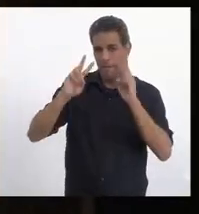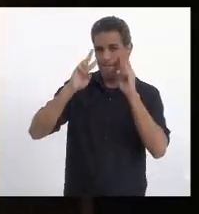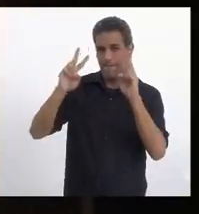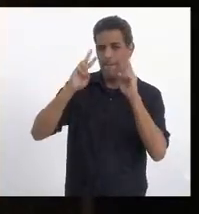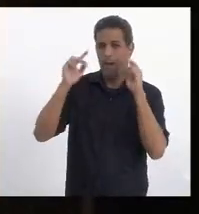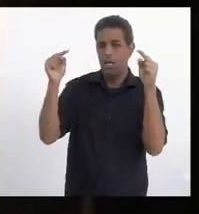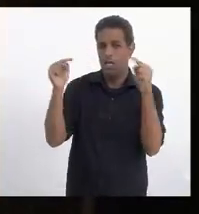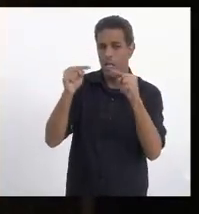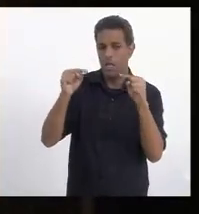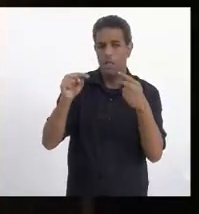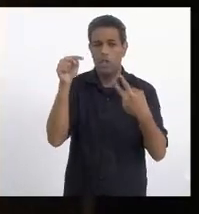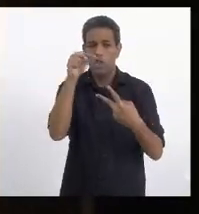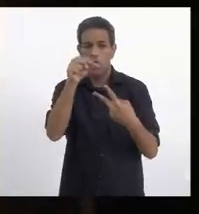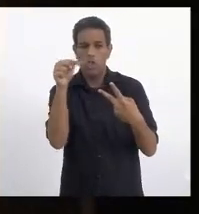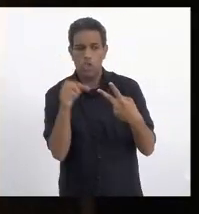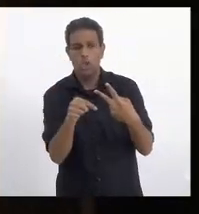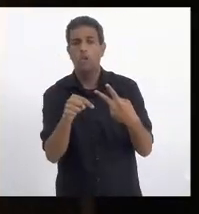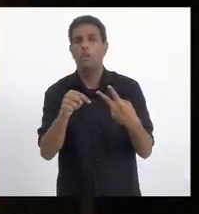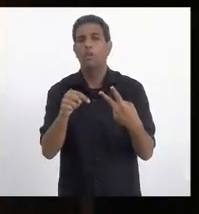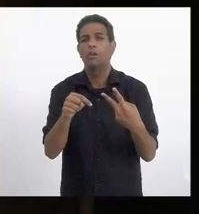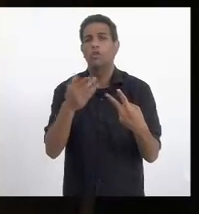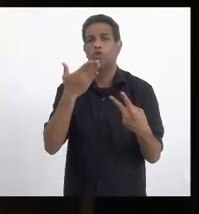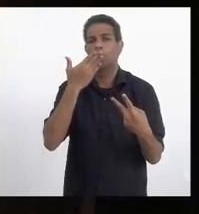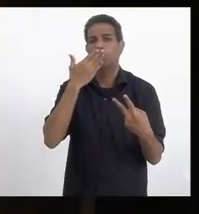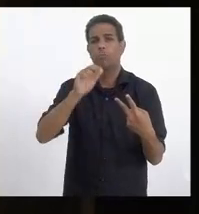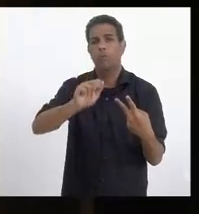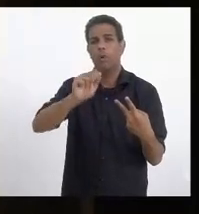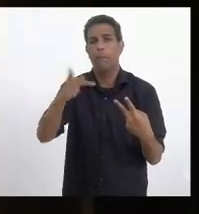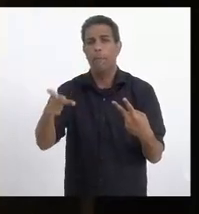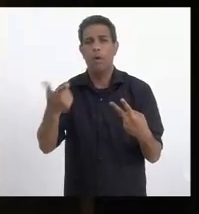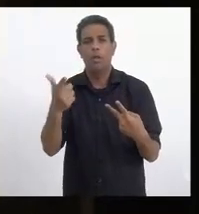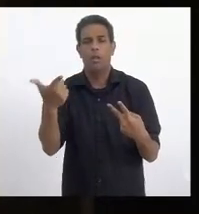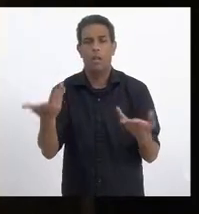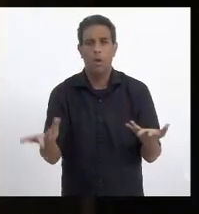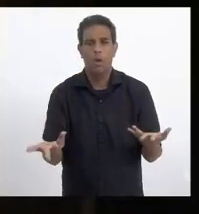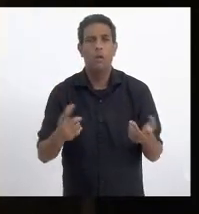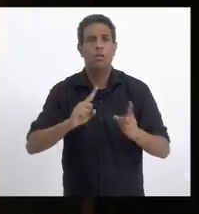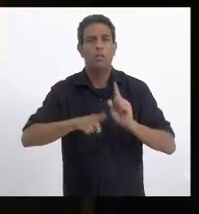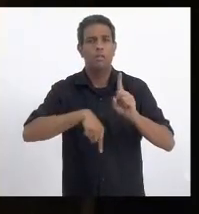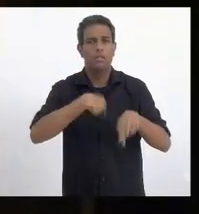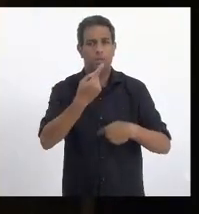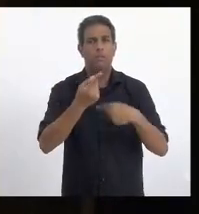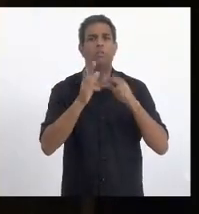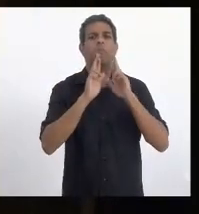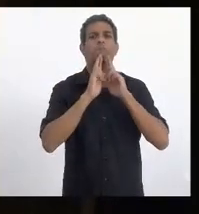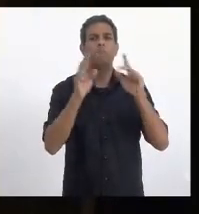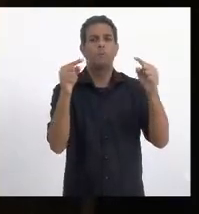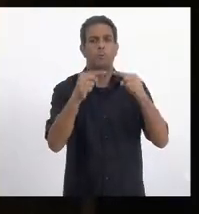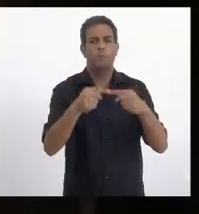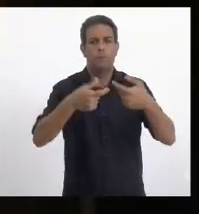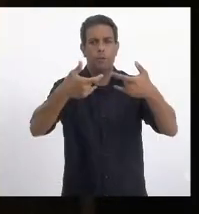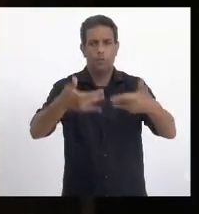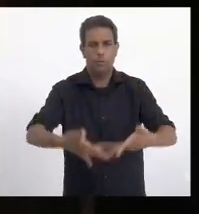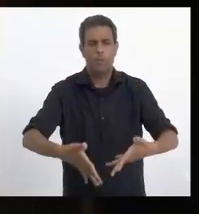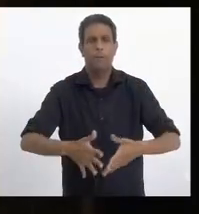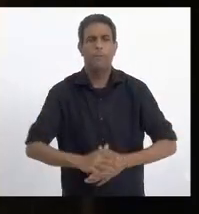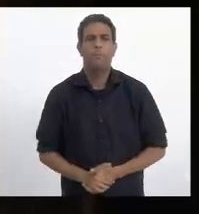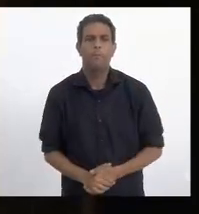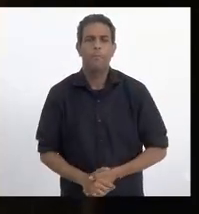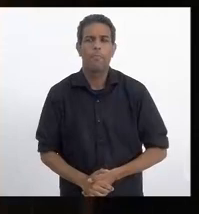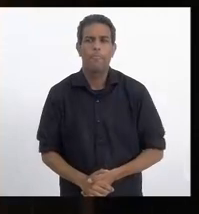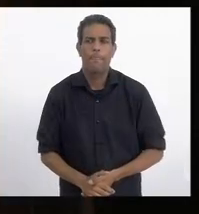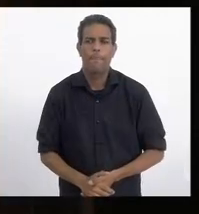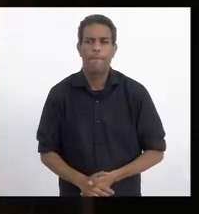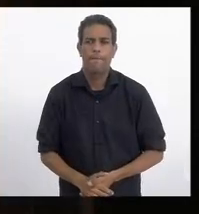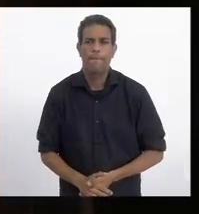entendimento haverão dois tipos de aposentado não não não faz eu sou eu vou a gente vai explicar depois tal Ah tá ok